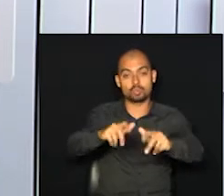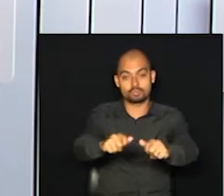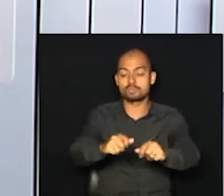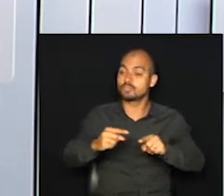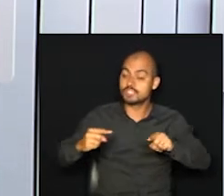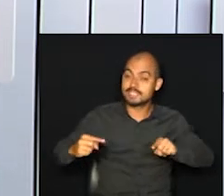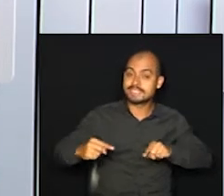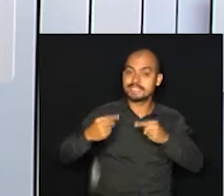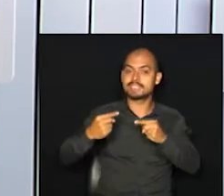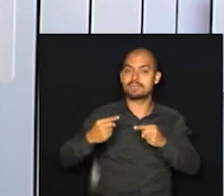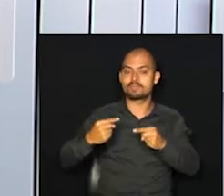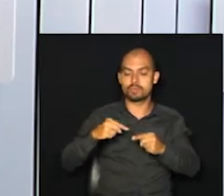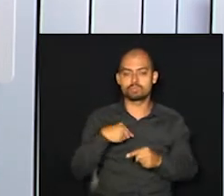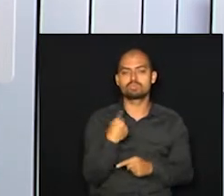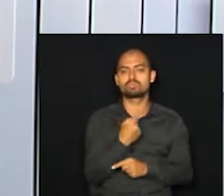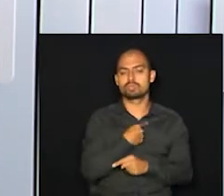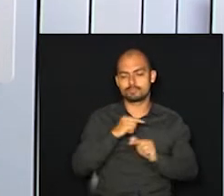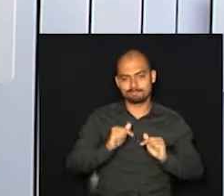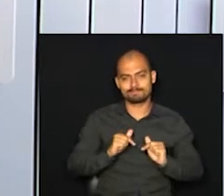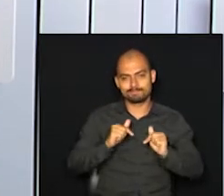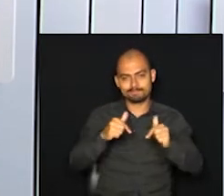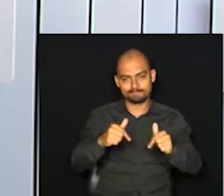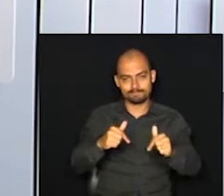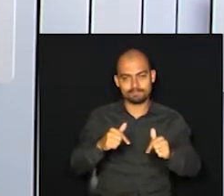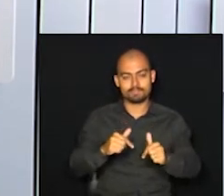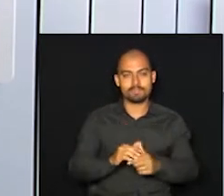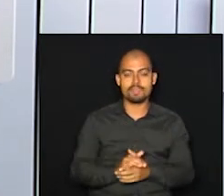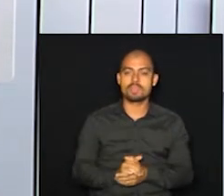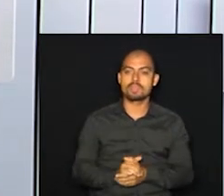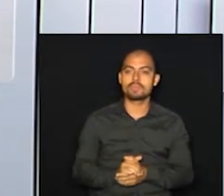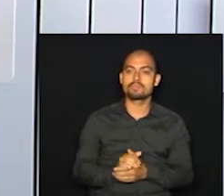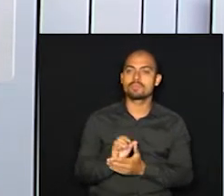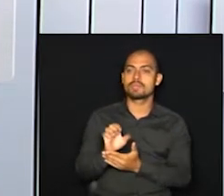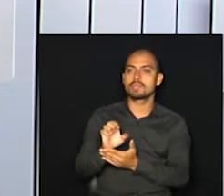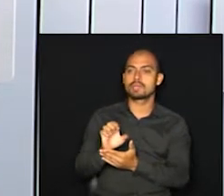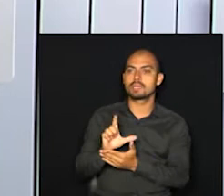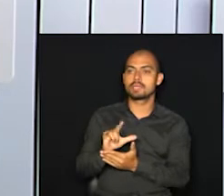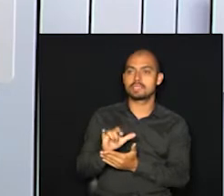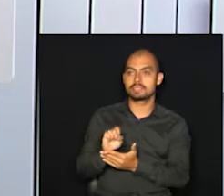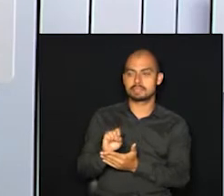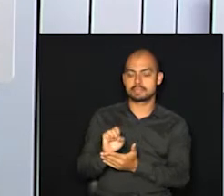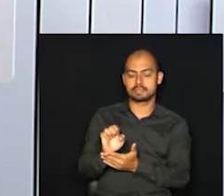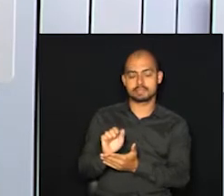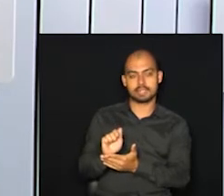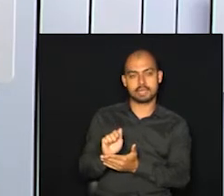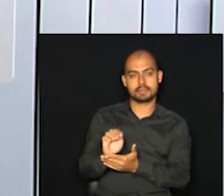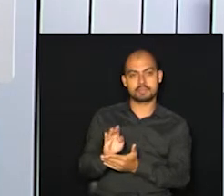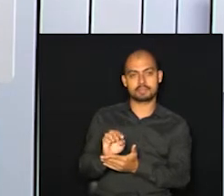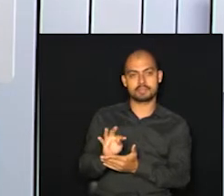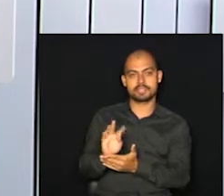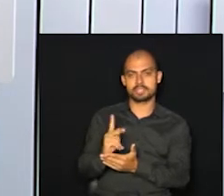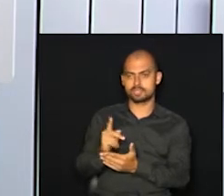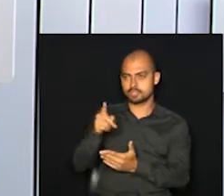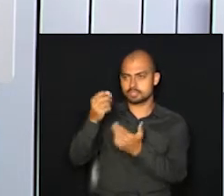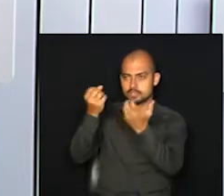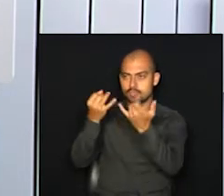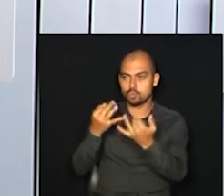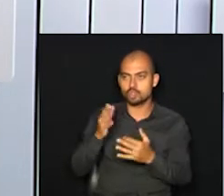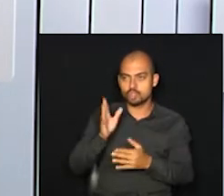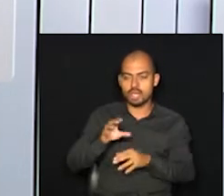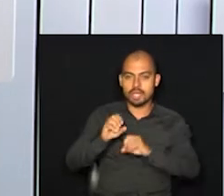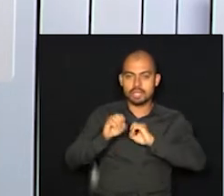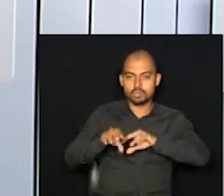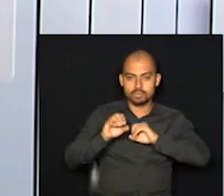nós precisamos enfrentar. Ô, Elizabeth, você já citou a educação e ela é fundamental para a gente